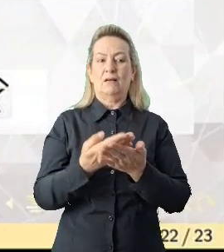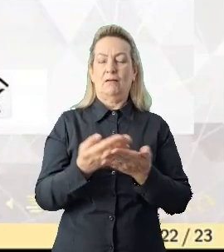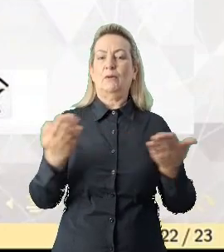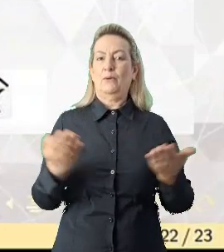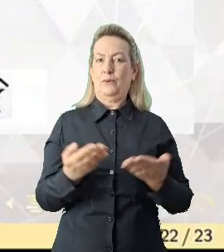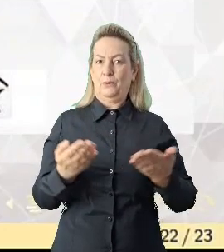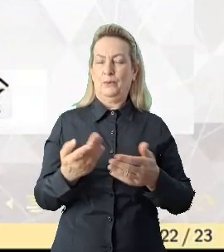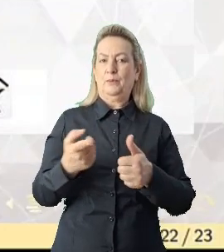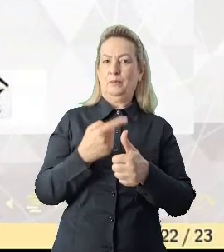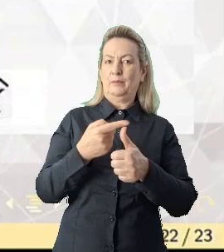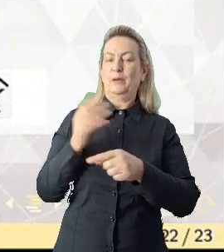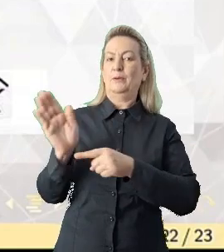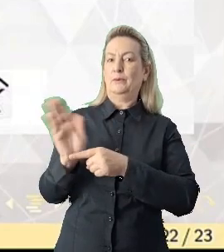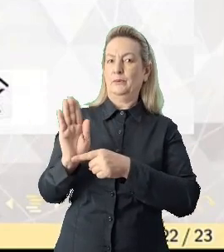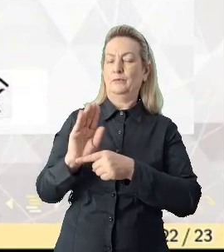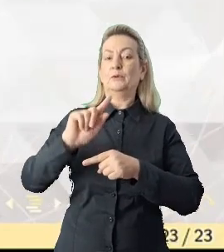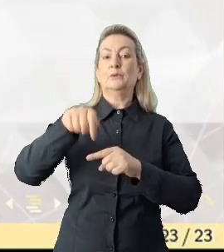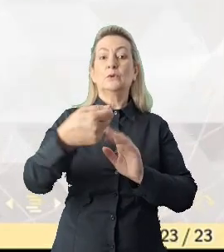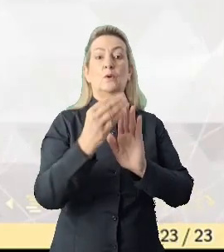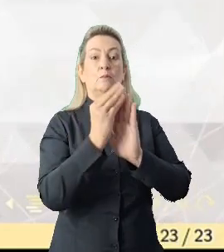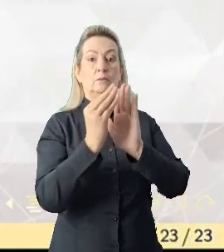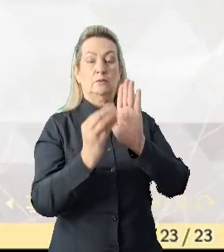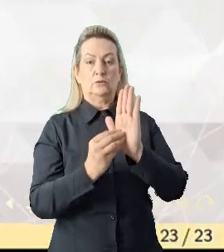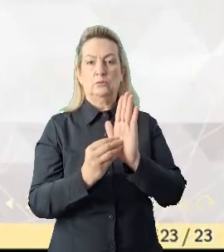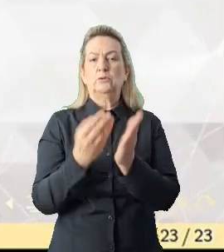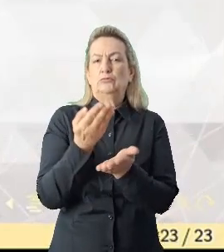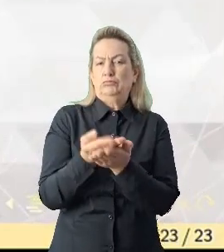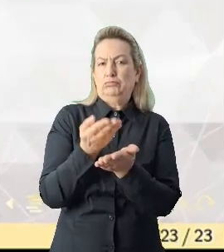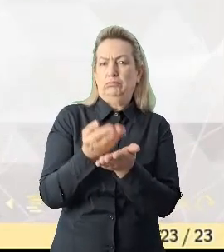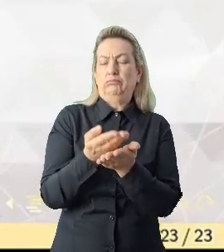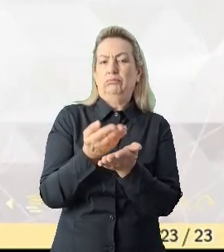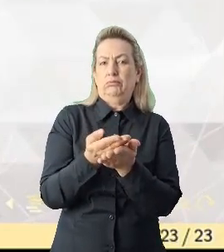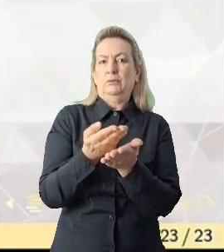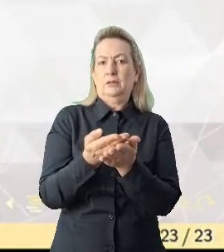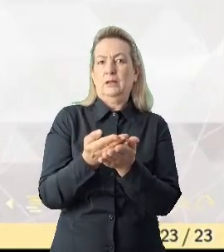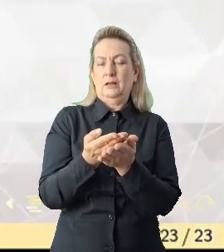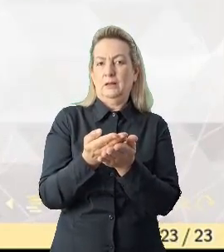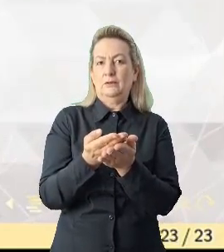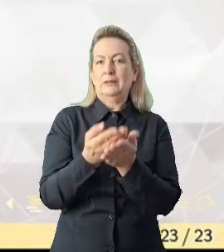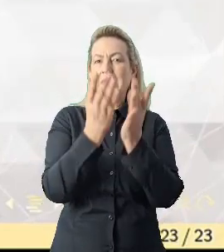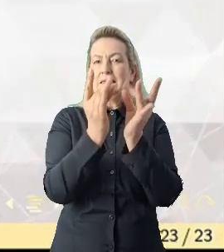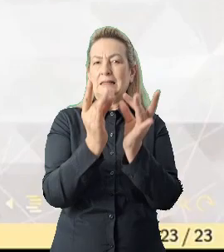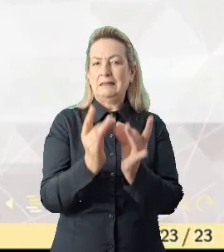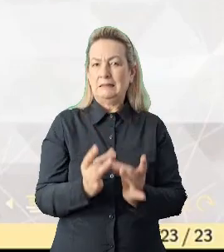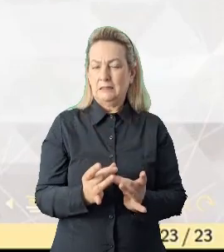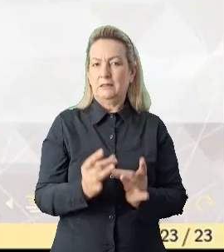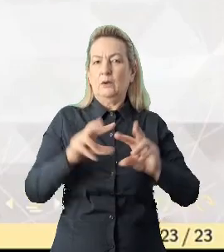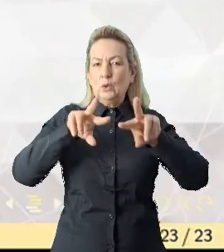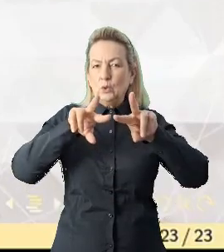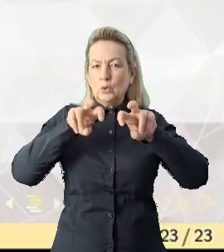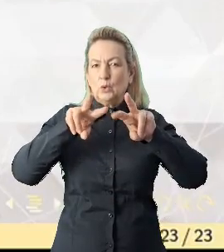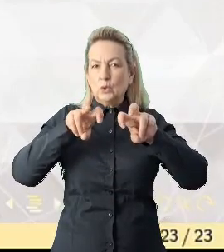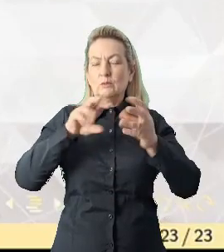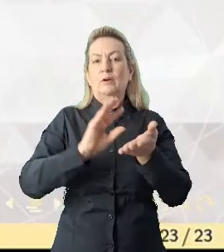repetindo mais. Tá bom? Então seria isso, né? Num primeiro momento, em relação aos conteúdos que nós estamos